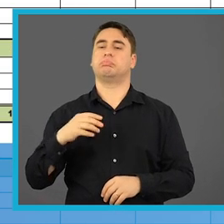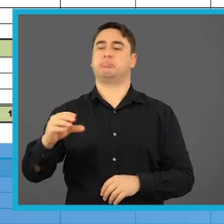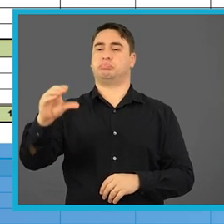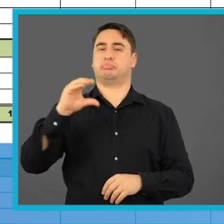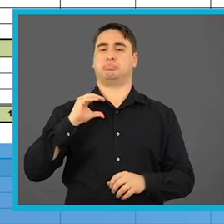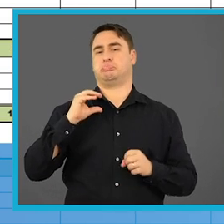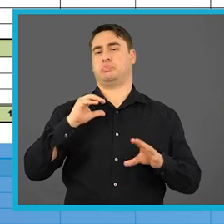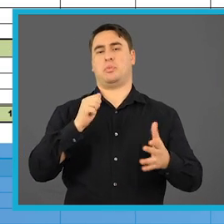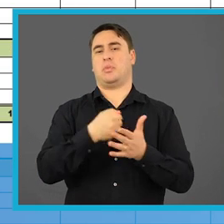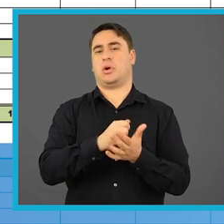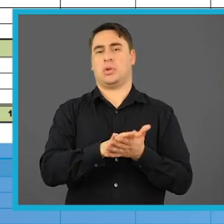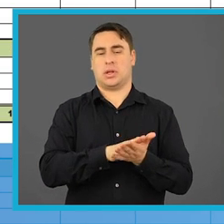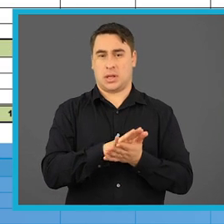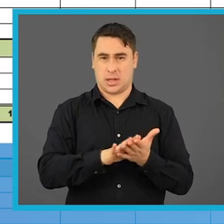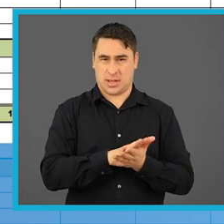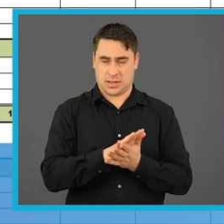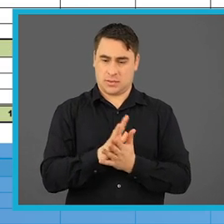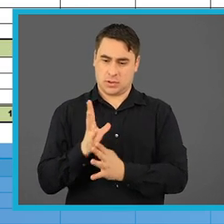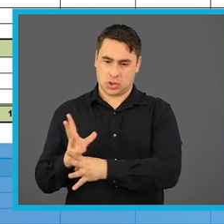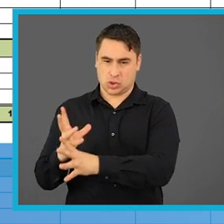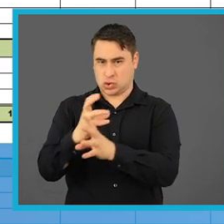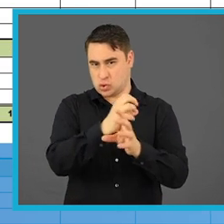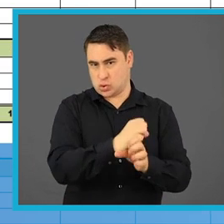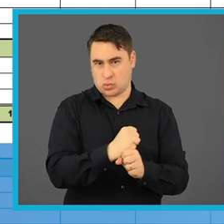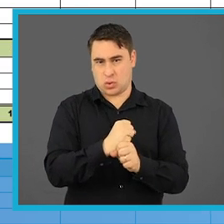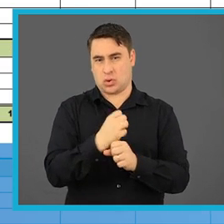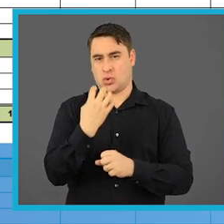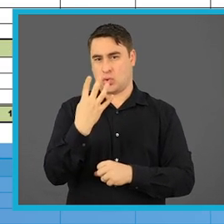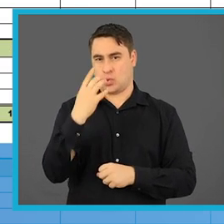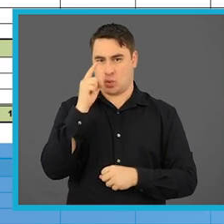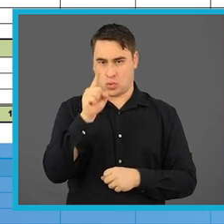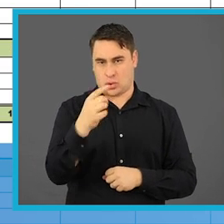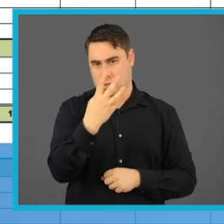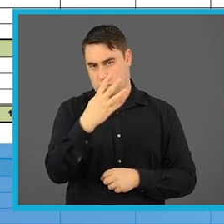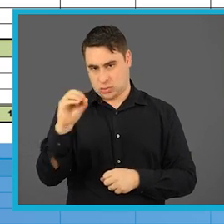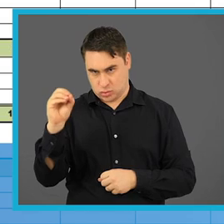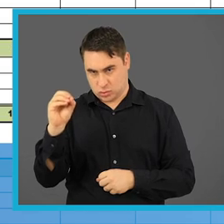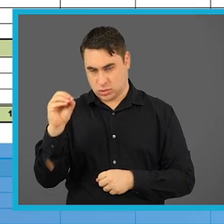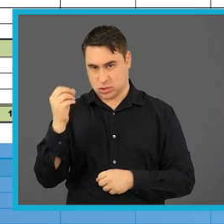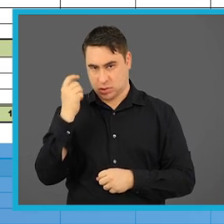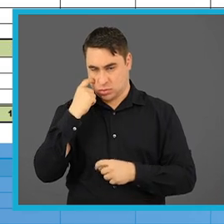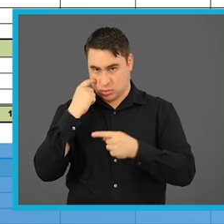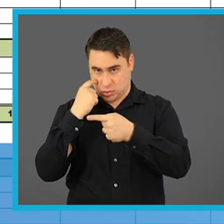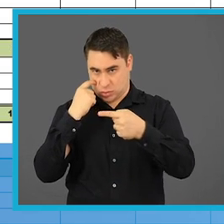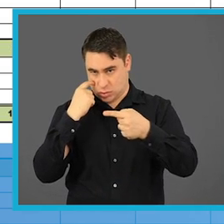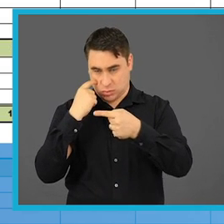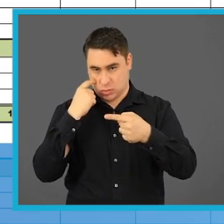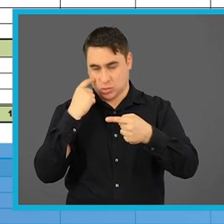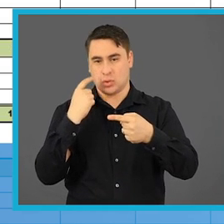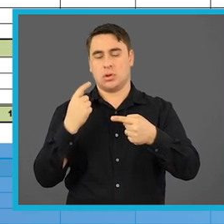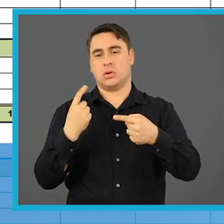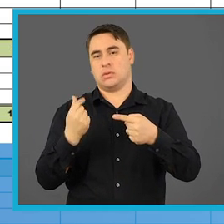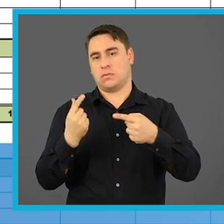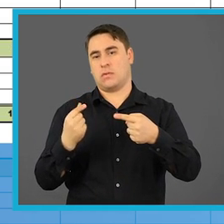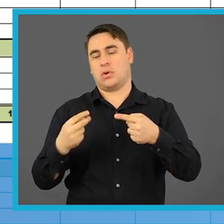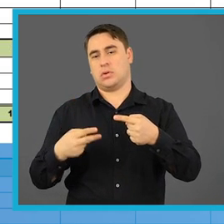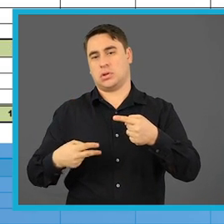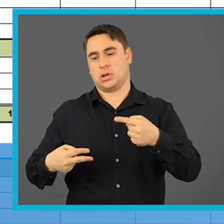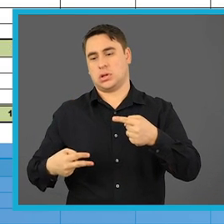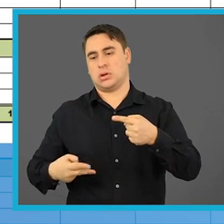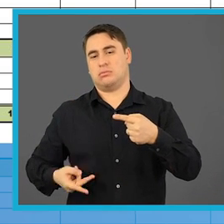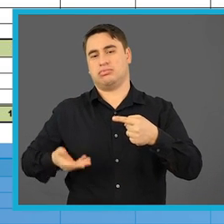houve saída. Ela vai somar com esses 4.400, já vai dar o saldo, já vai diminuir o